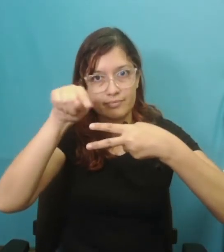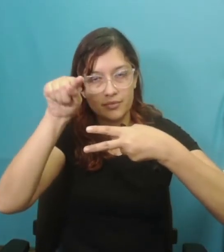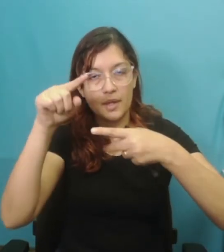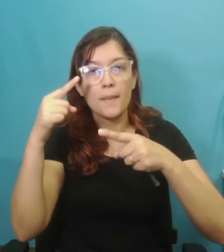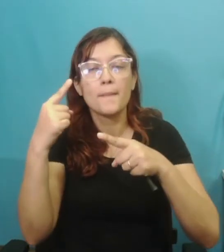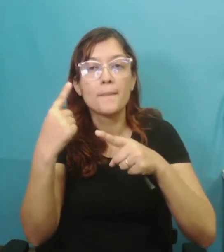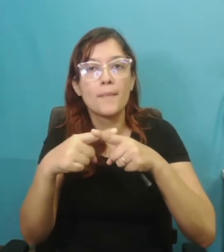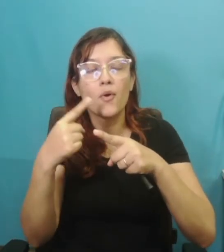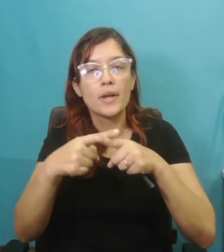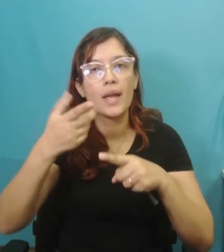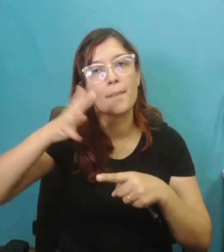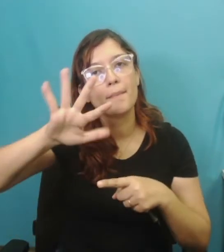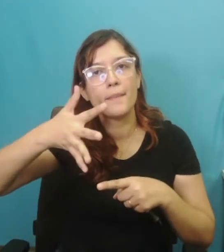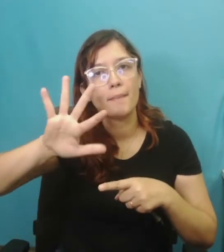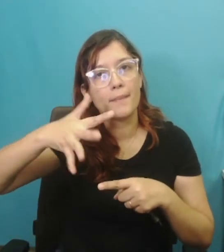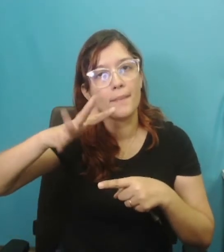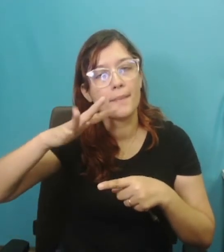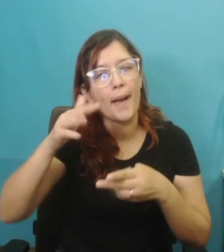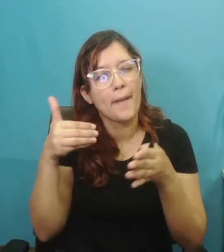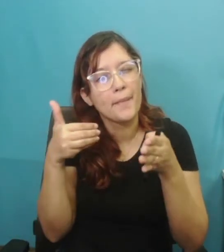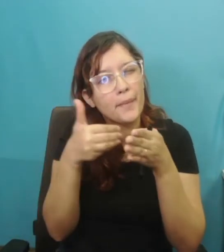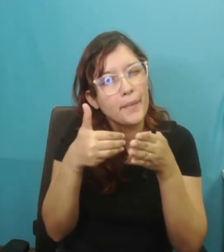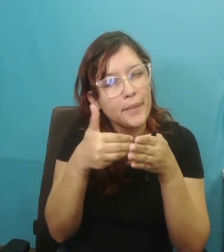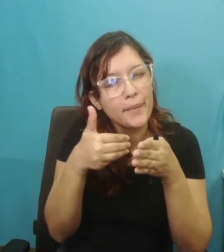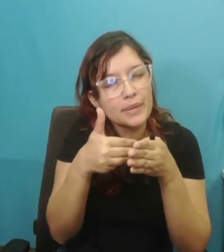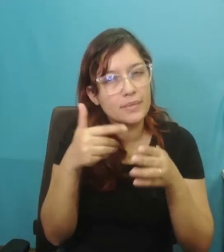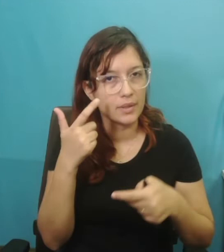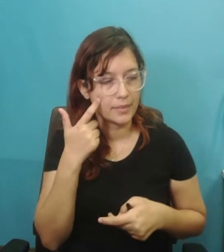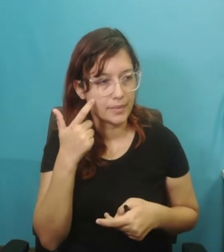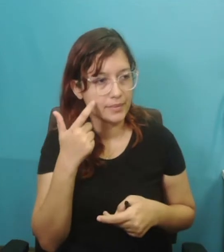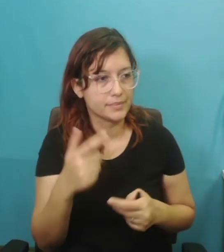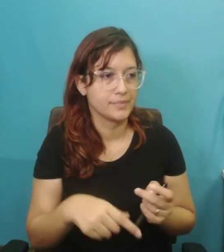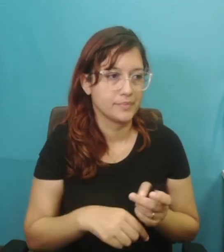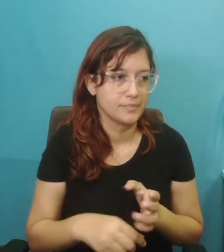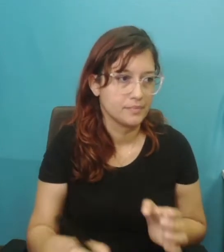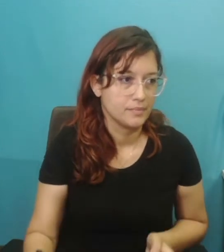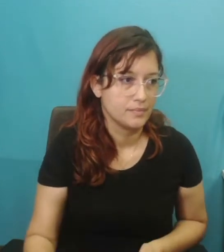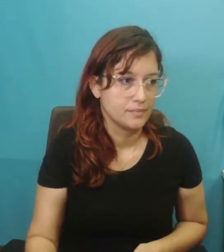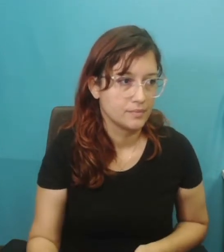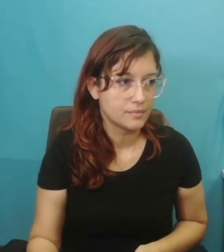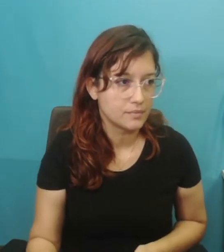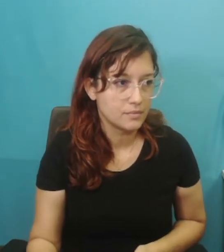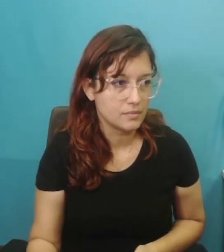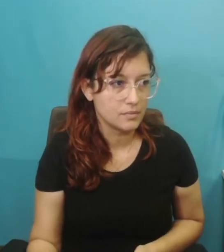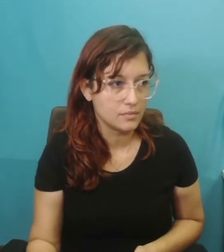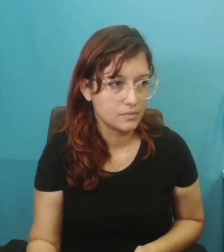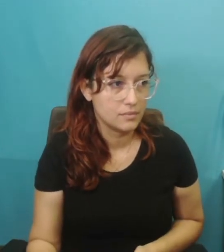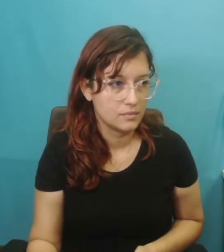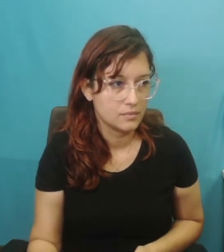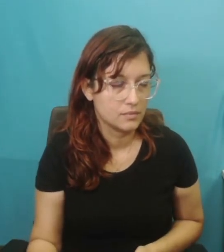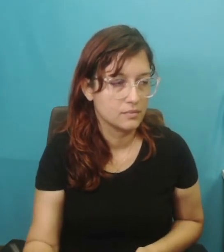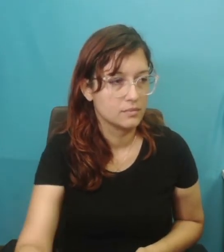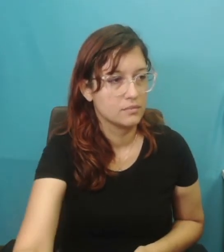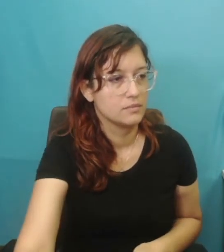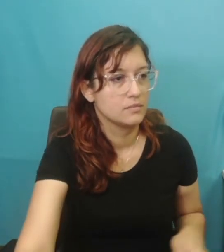um acento ali, um tio, para dizer que é aproximado, é um valor aproximado.